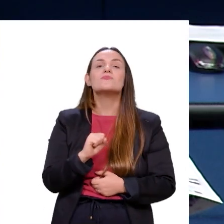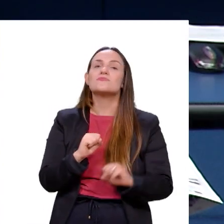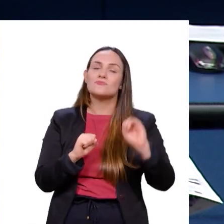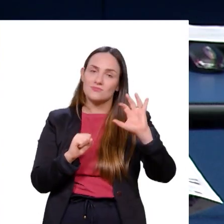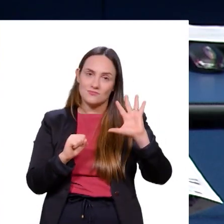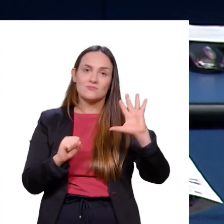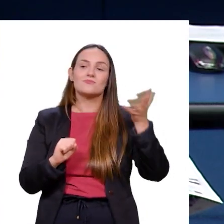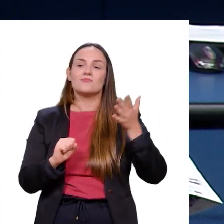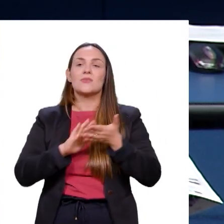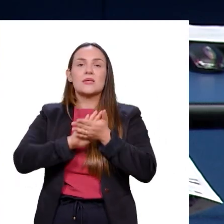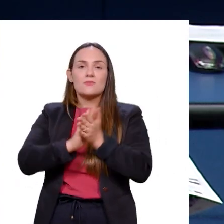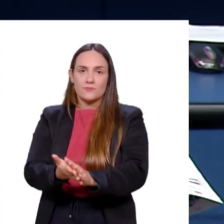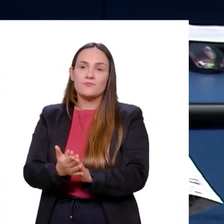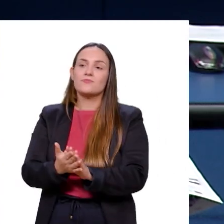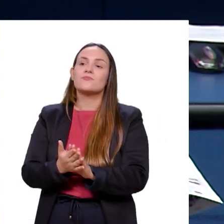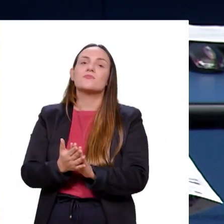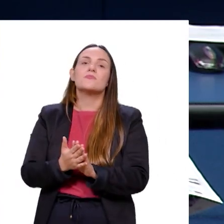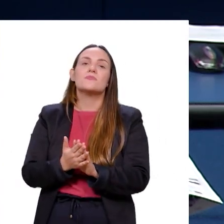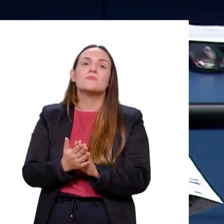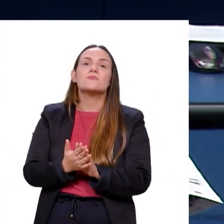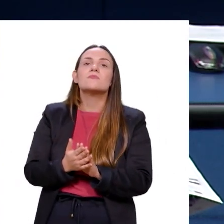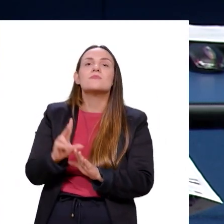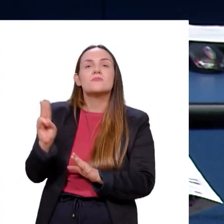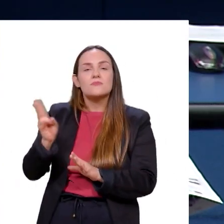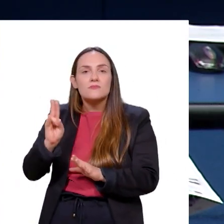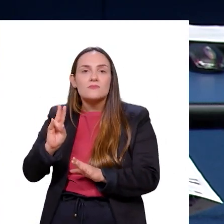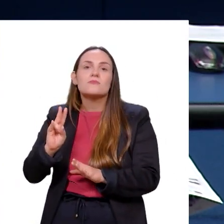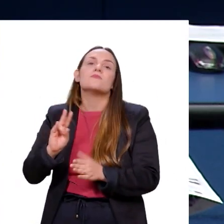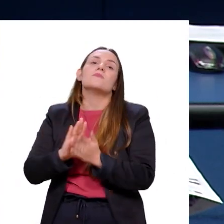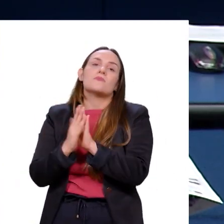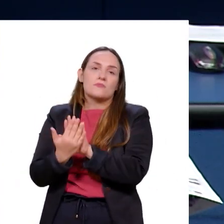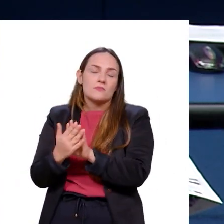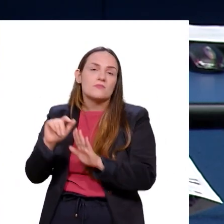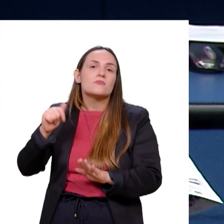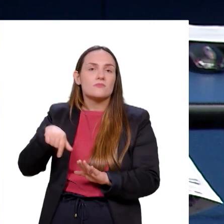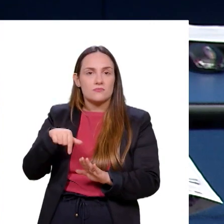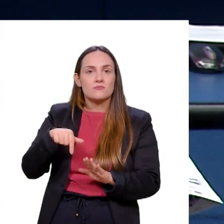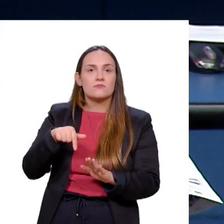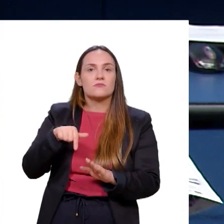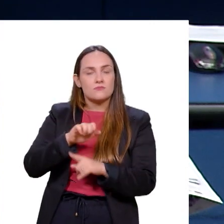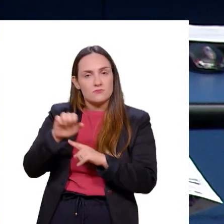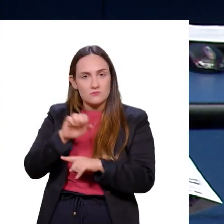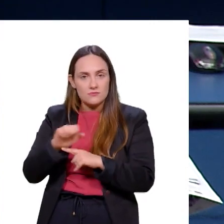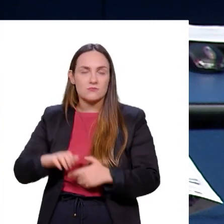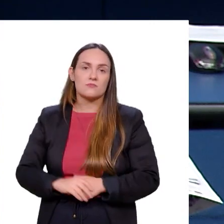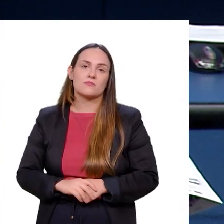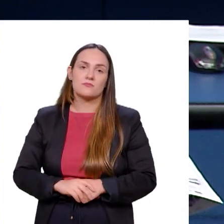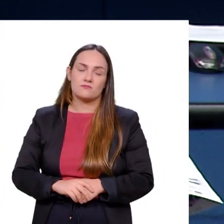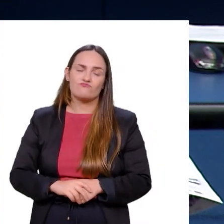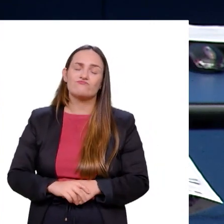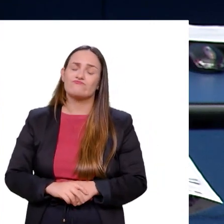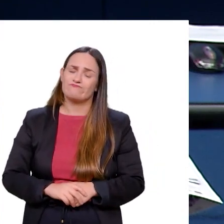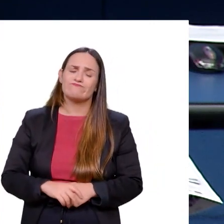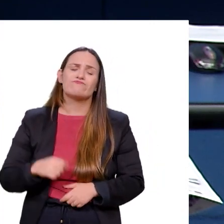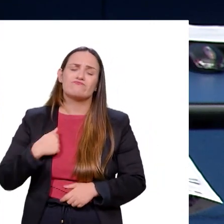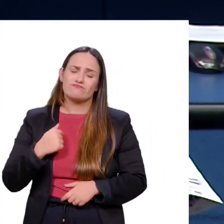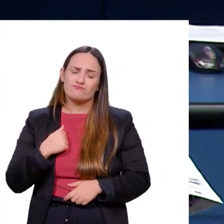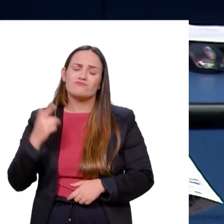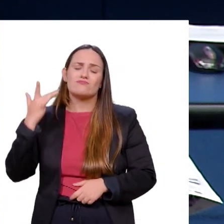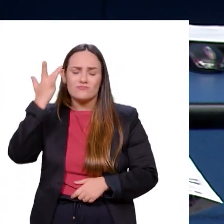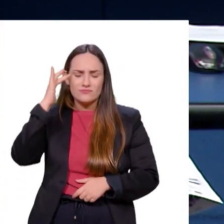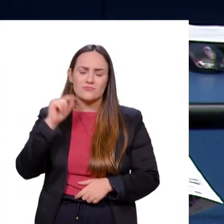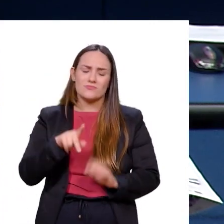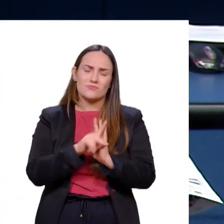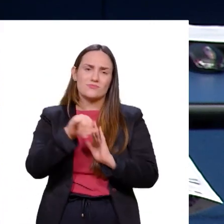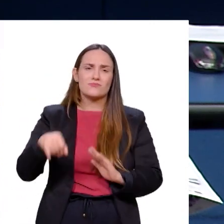de agressão, de homofobia, de transfobia registrados aqui no nosso Estado. Então, eu tenho